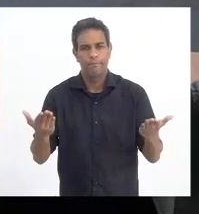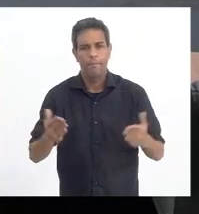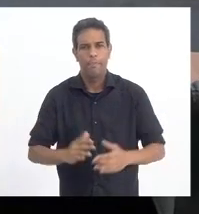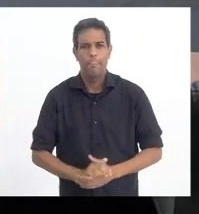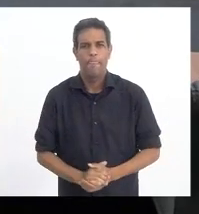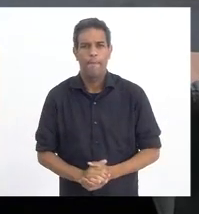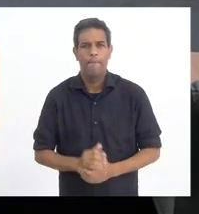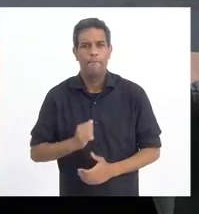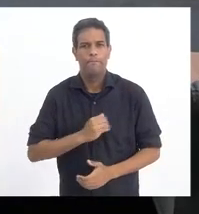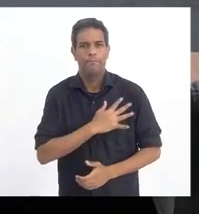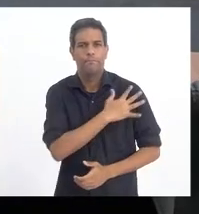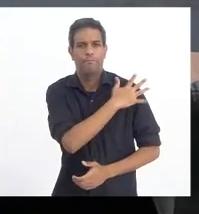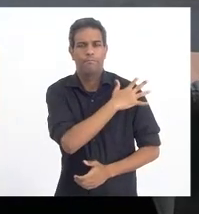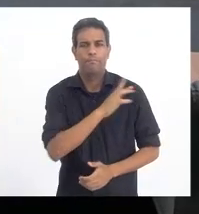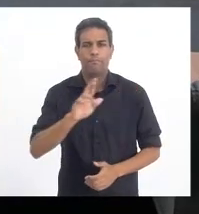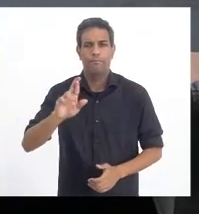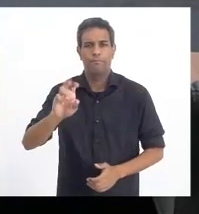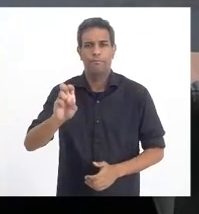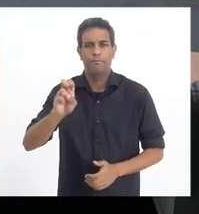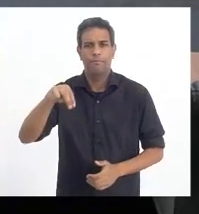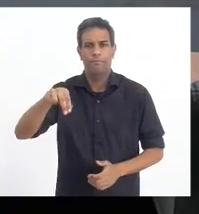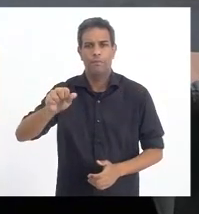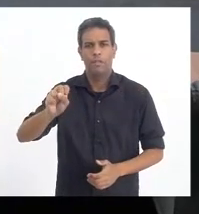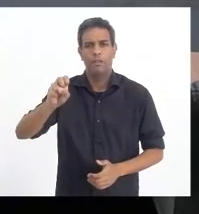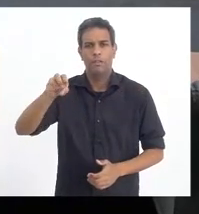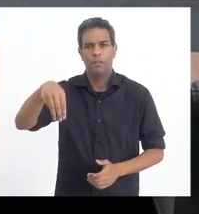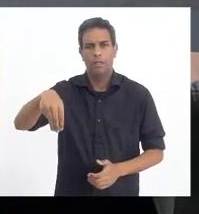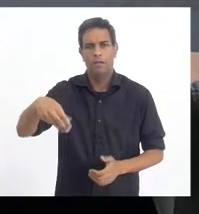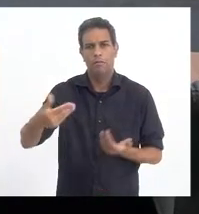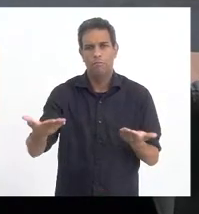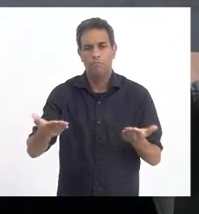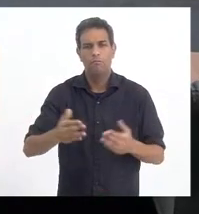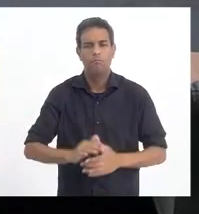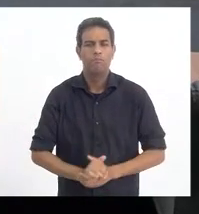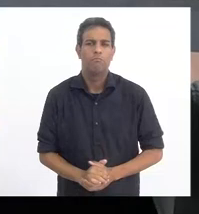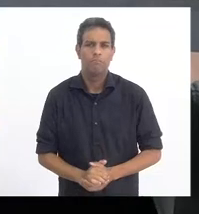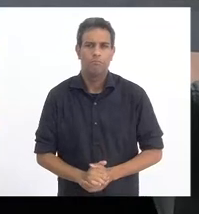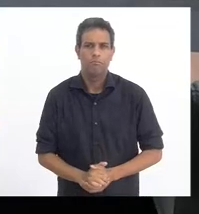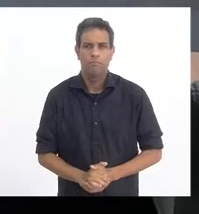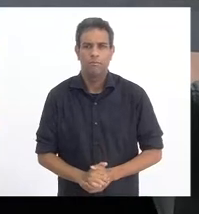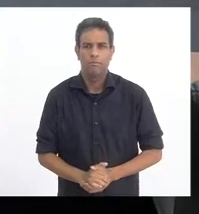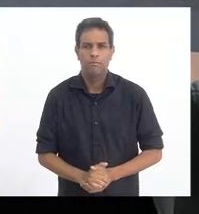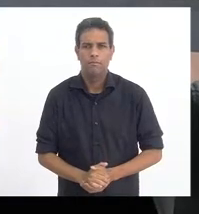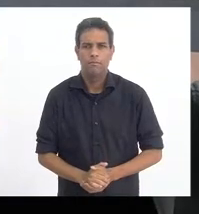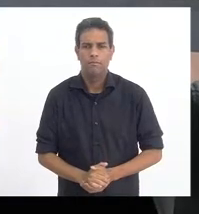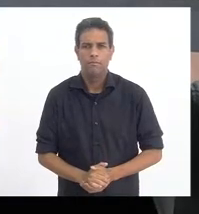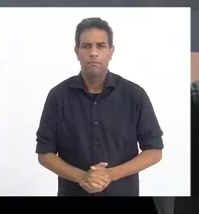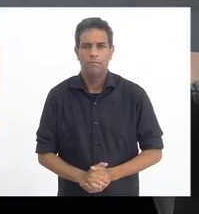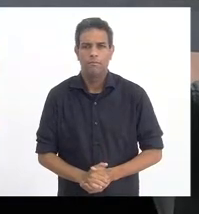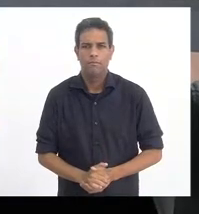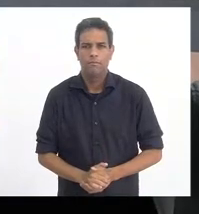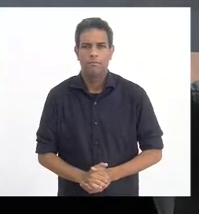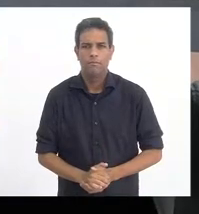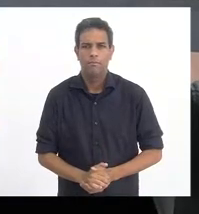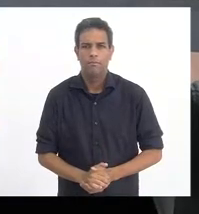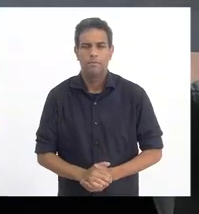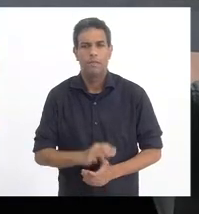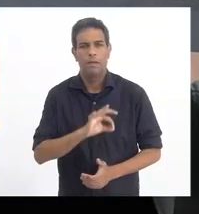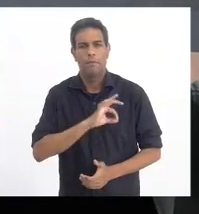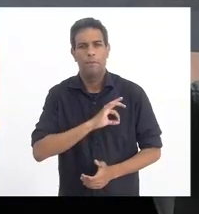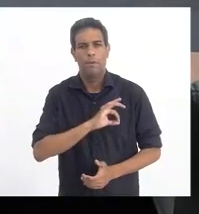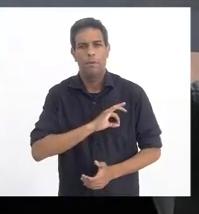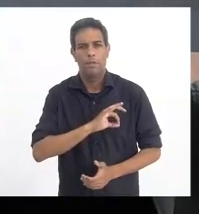e o Coronel Renan Oi e o da nossa honrosa Polícia